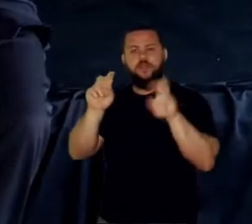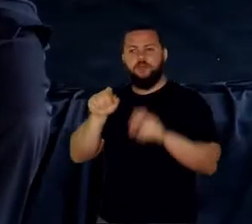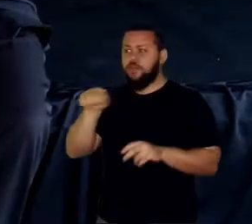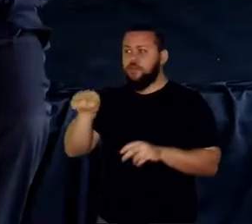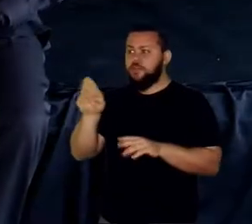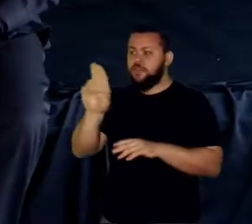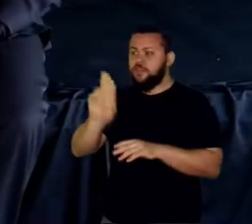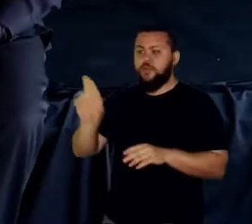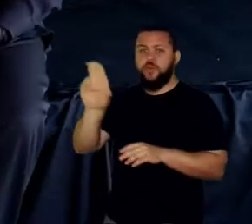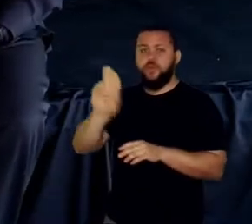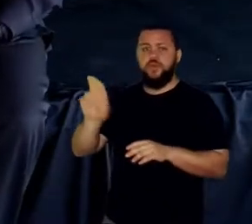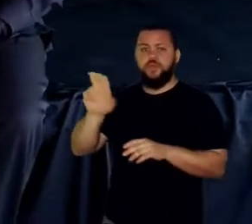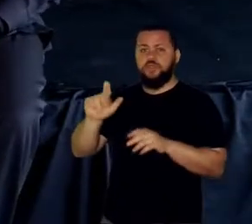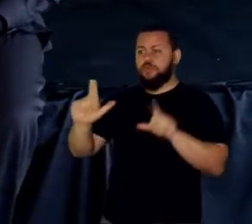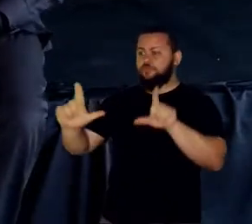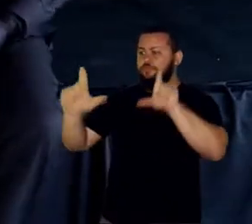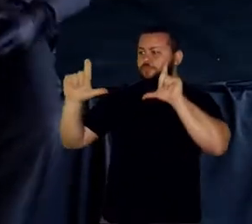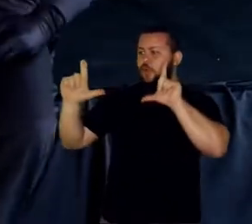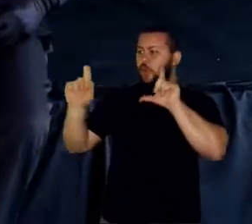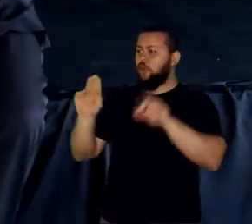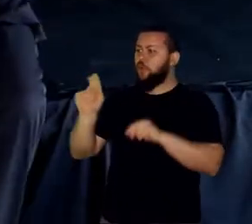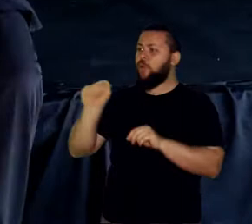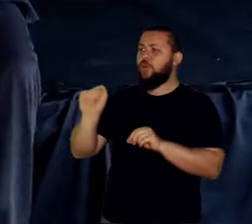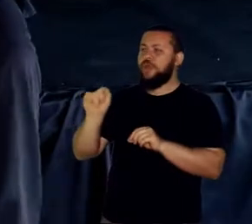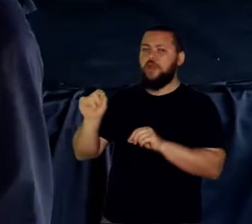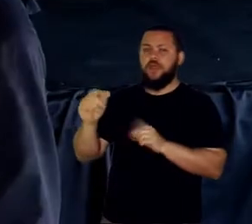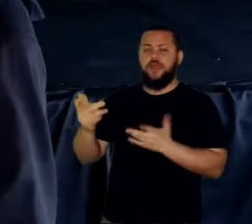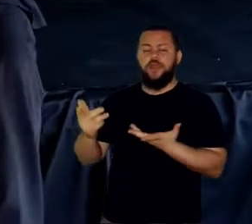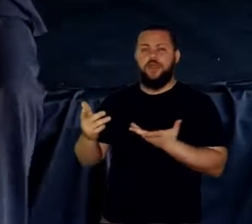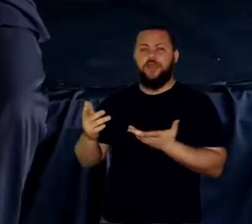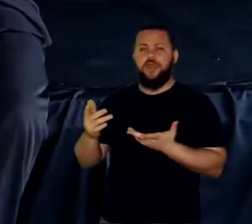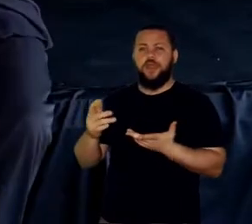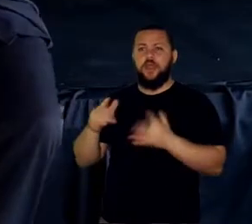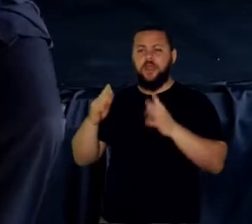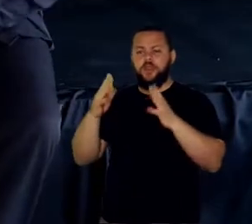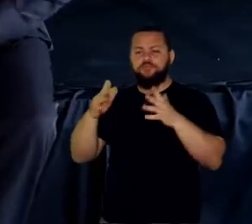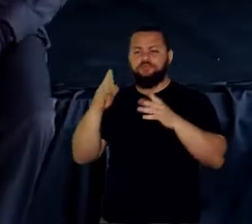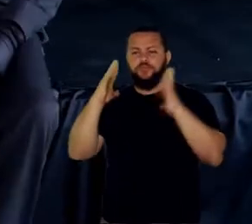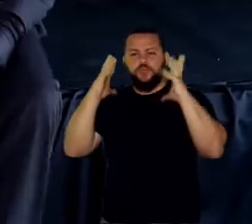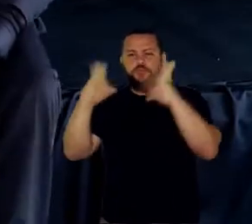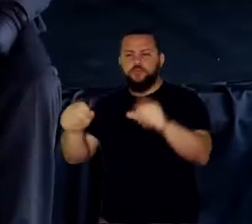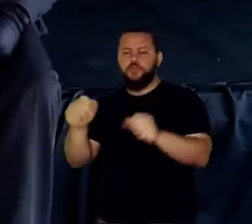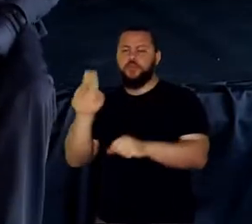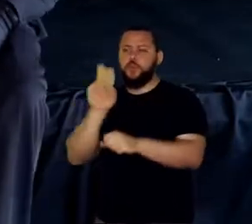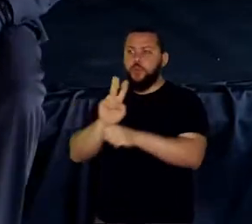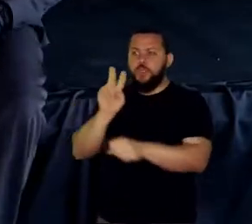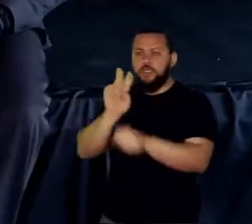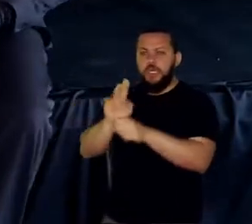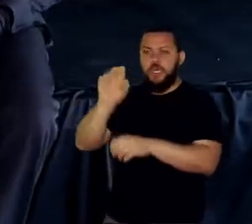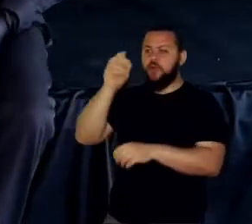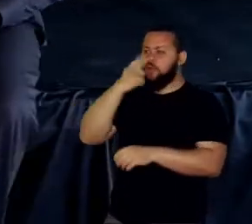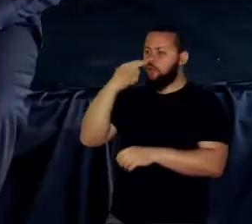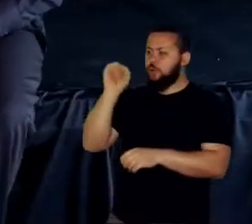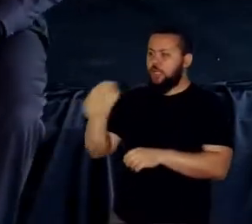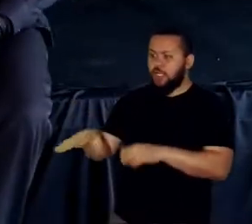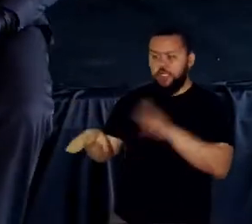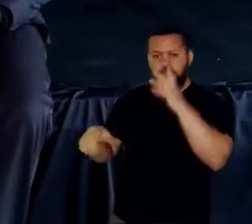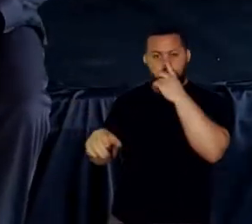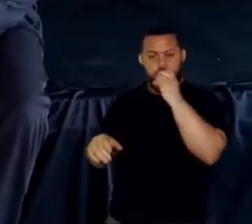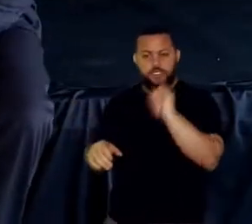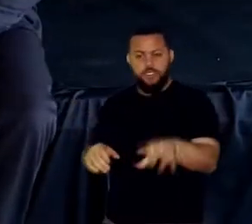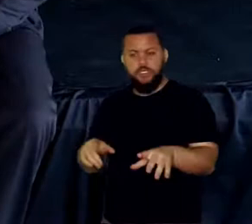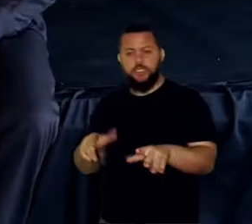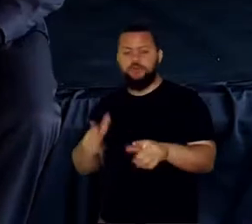no cenário isso, que é a gente cuidar com esse descarte e a gente fazer o reuso,